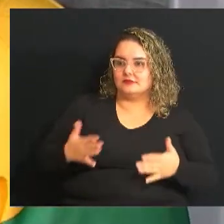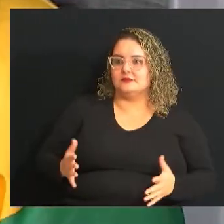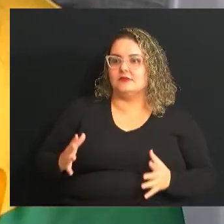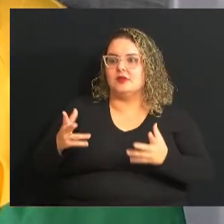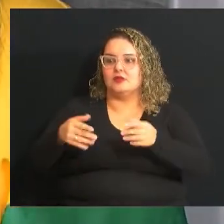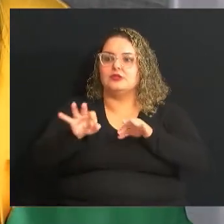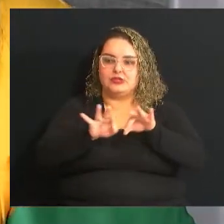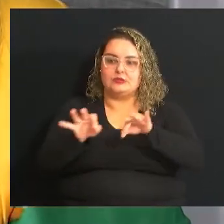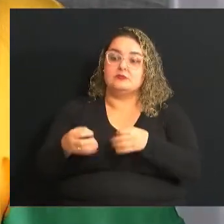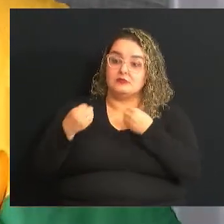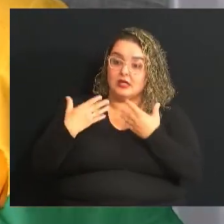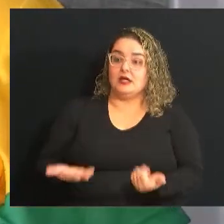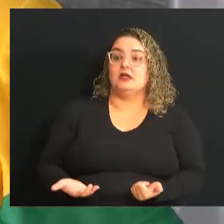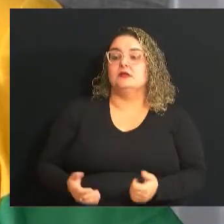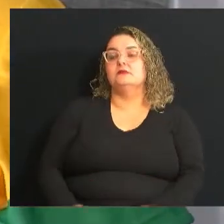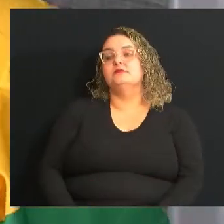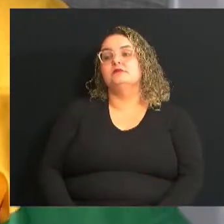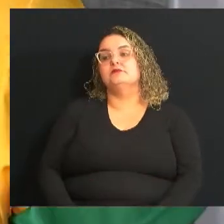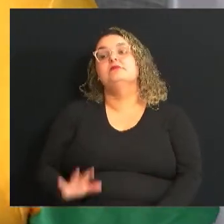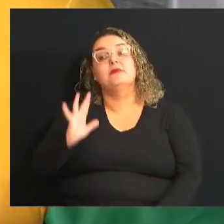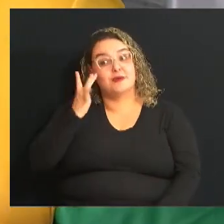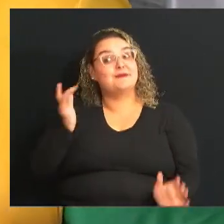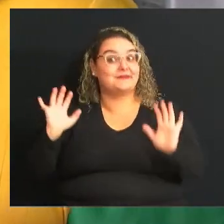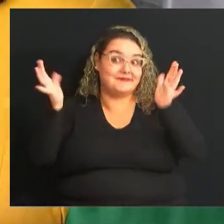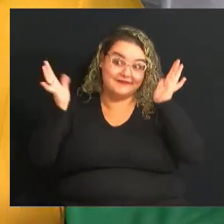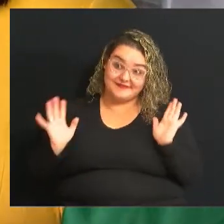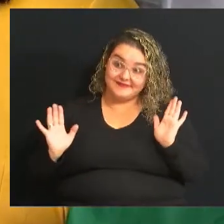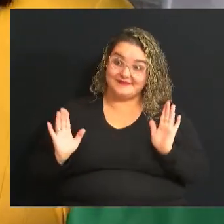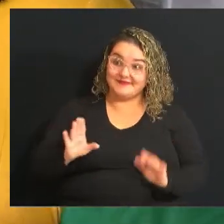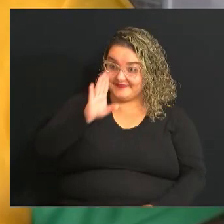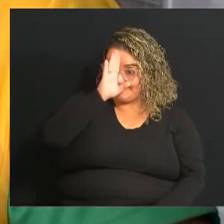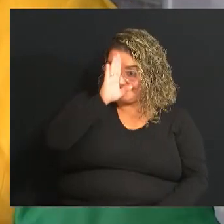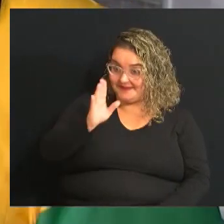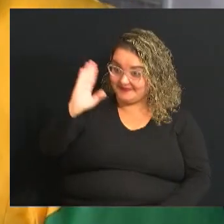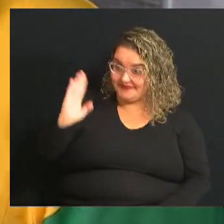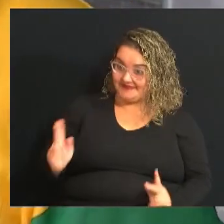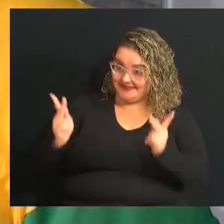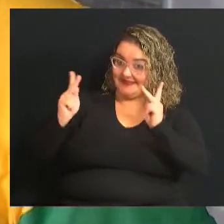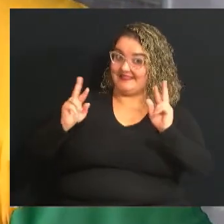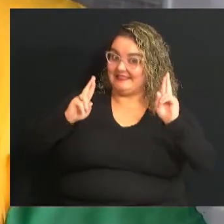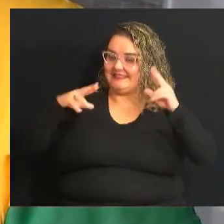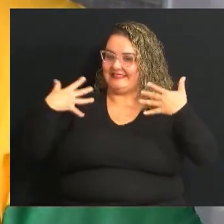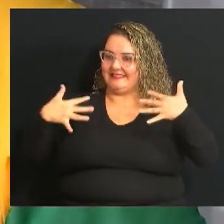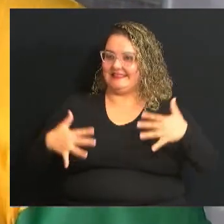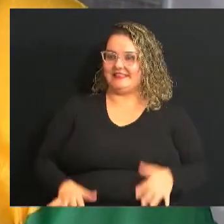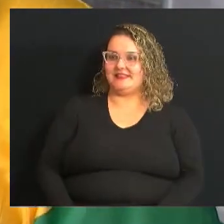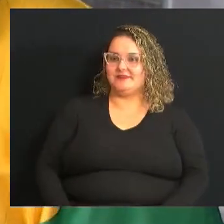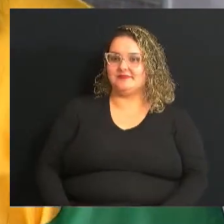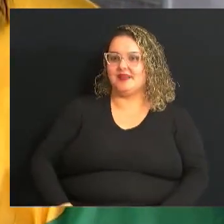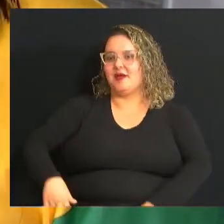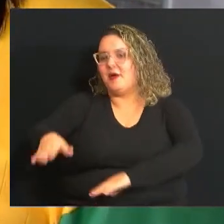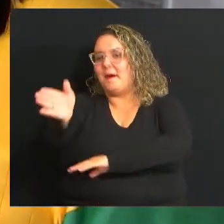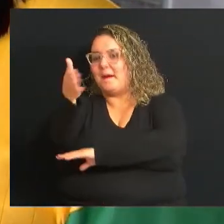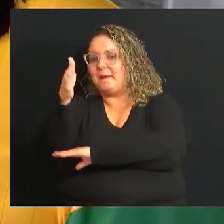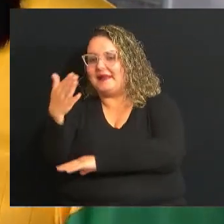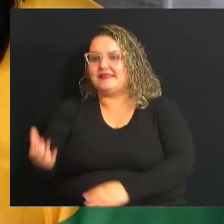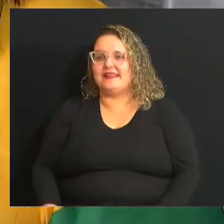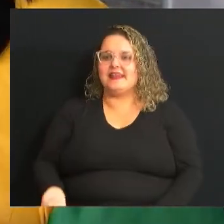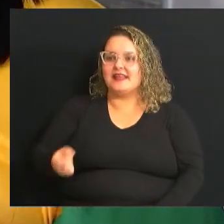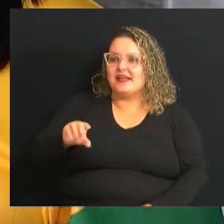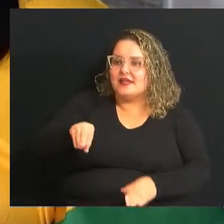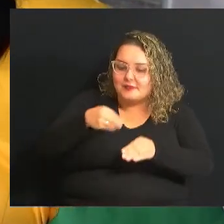2022, ela está acontecendo em novembro, uma época que faz muito calor. Época também que esta